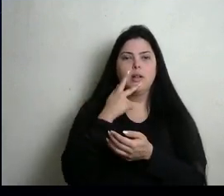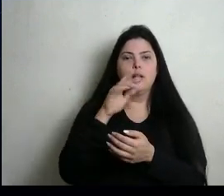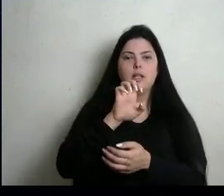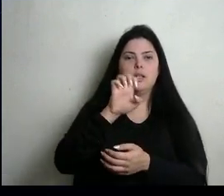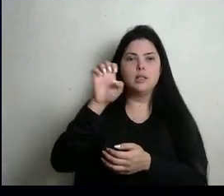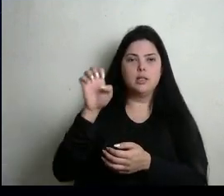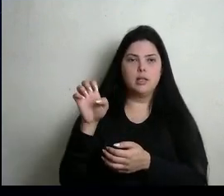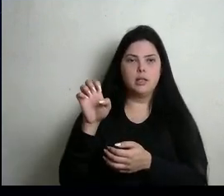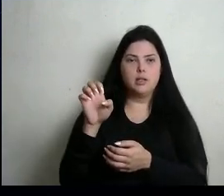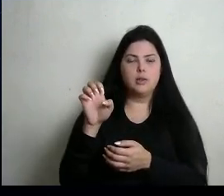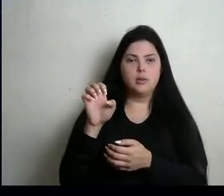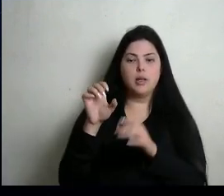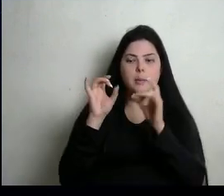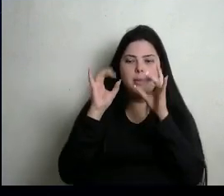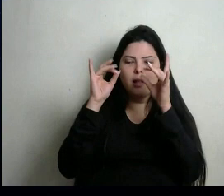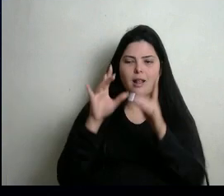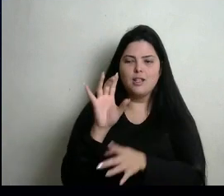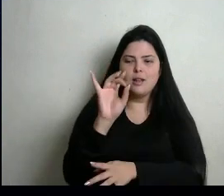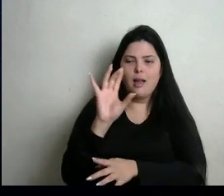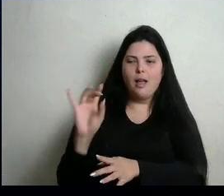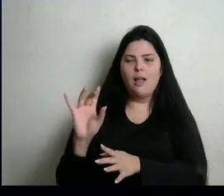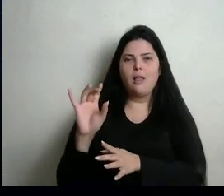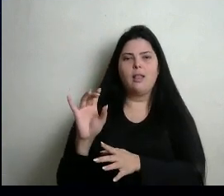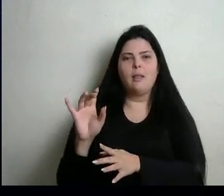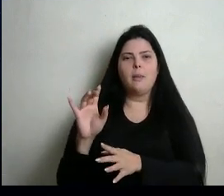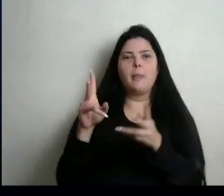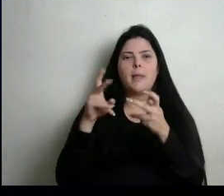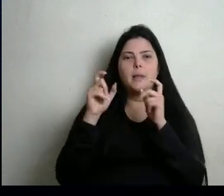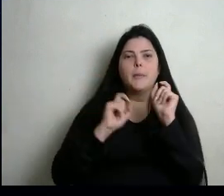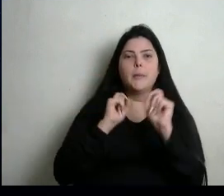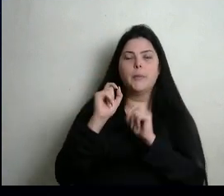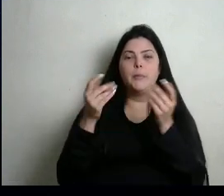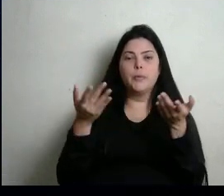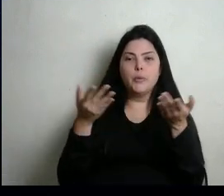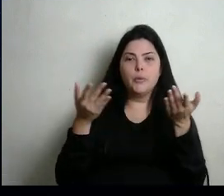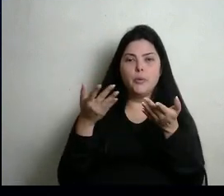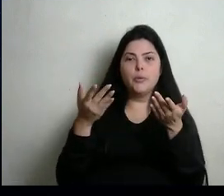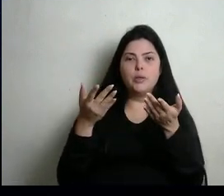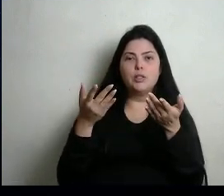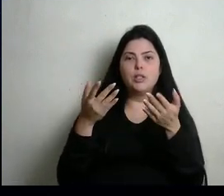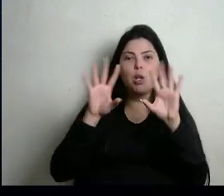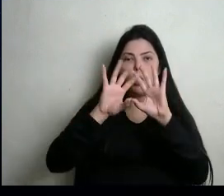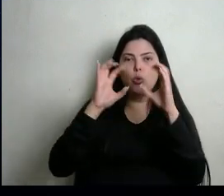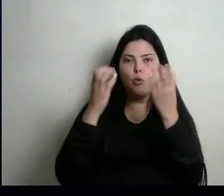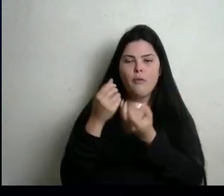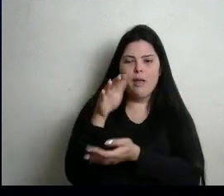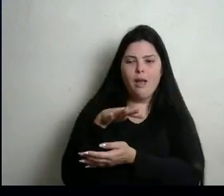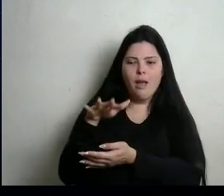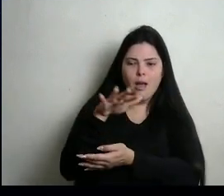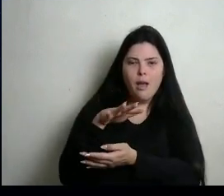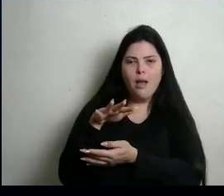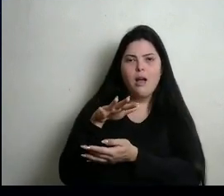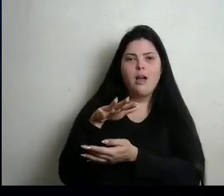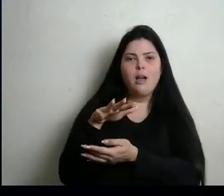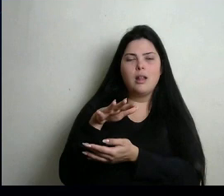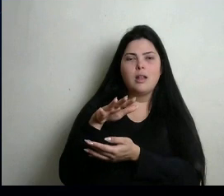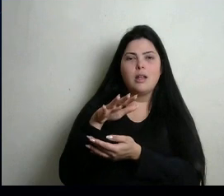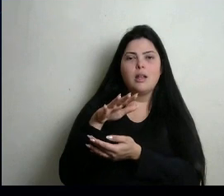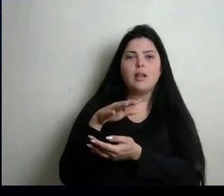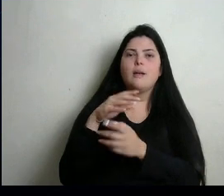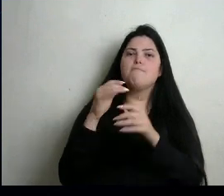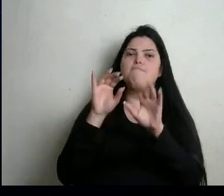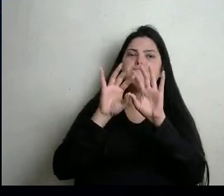as especialidades, né? Então, a gente vê hoje o portfólio de nuvem, e aí dos grandes provedores de nuvens é muito amplo,